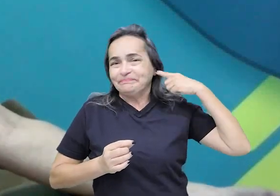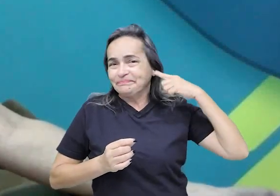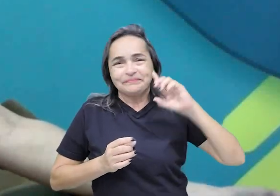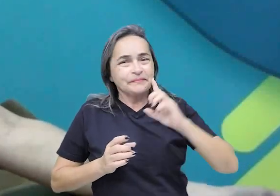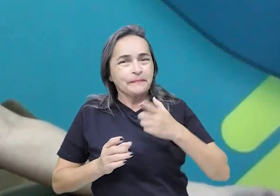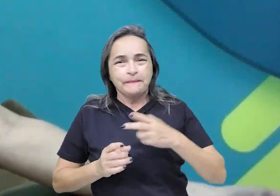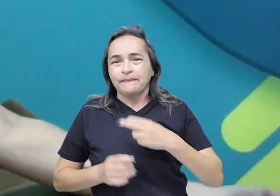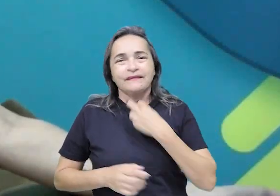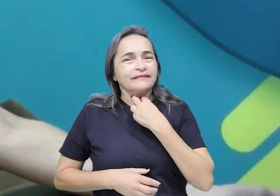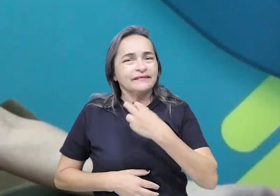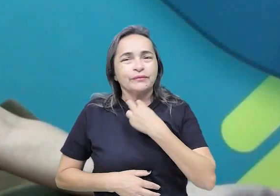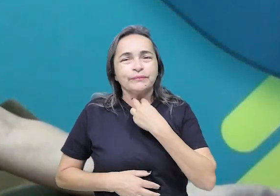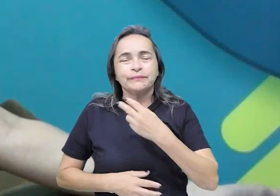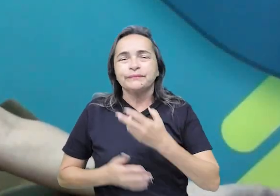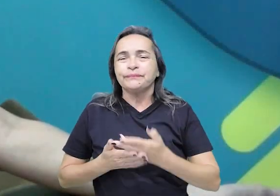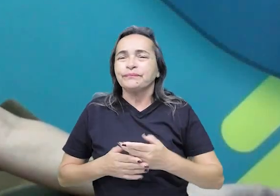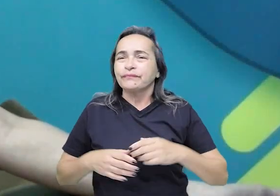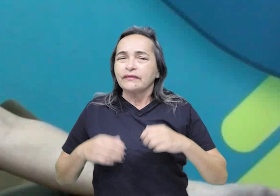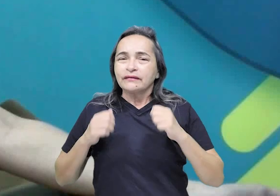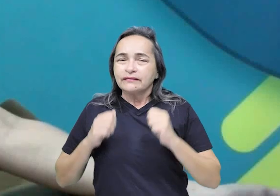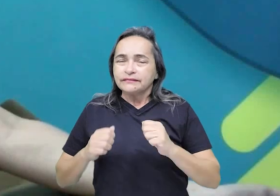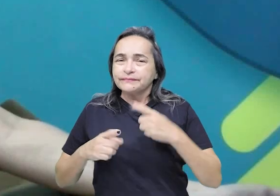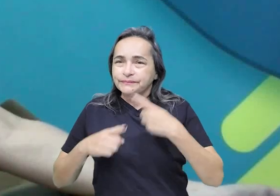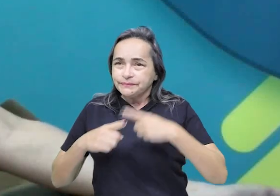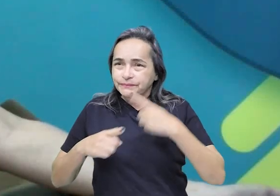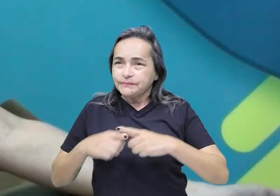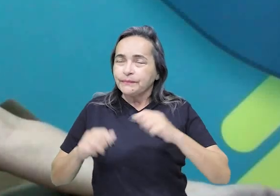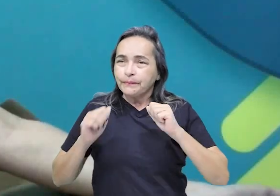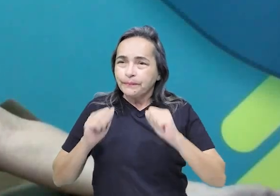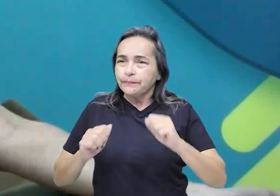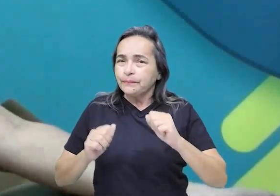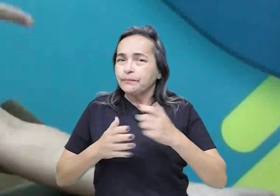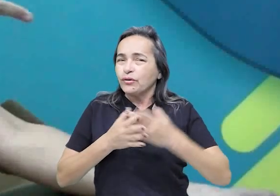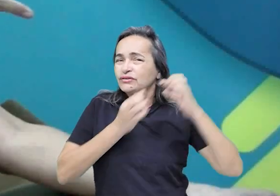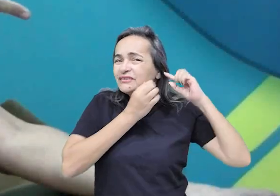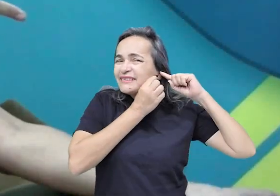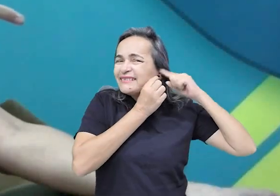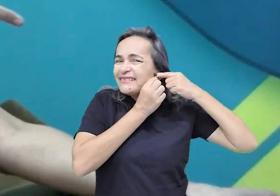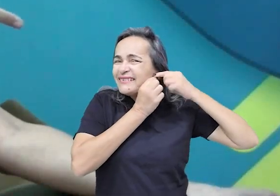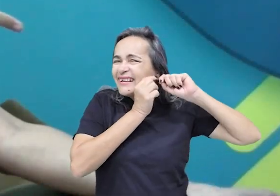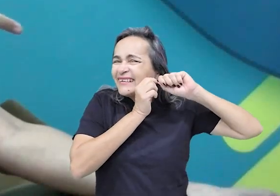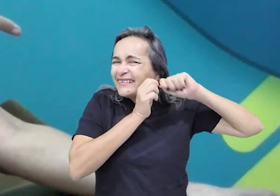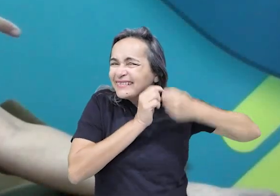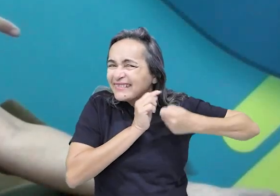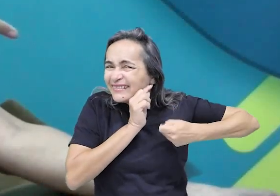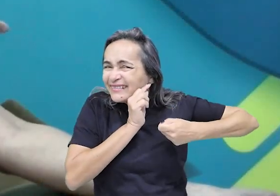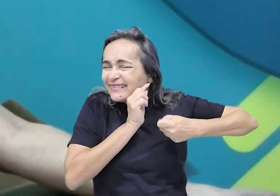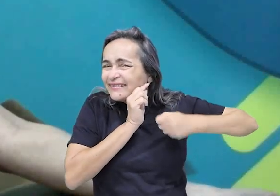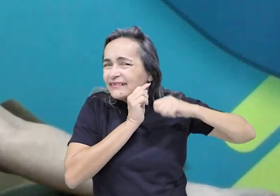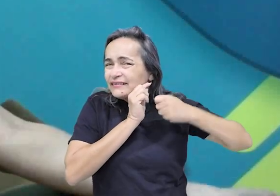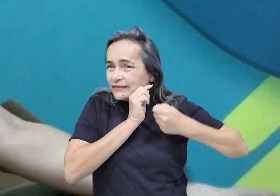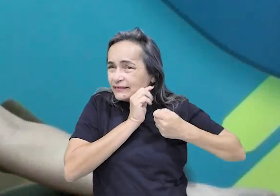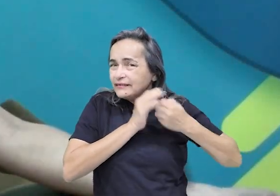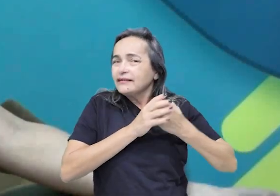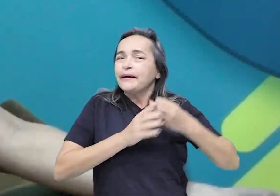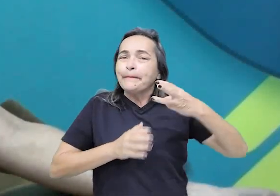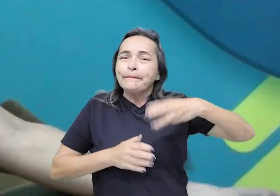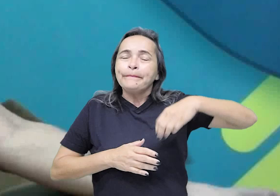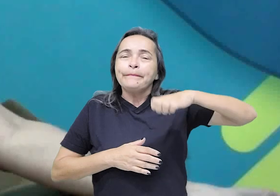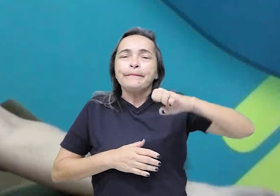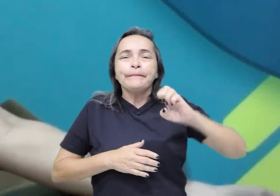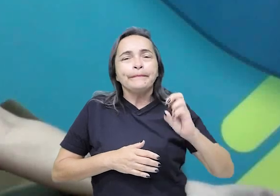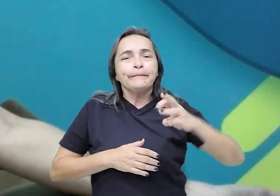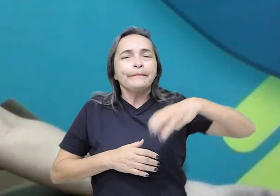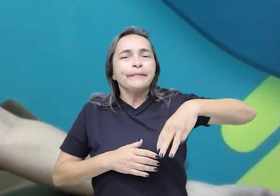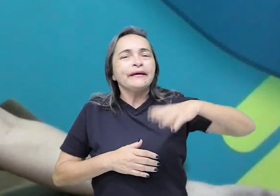Por quê? Porque a gente pode, se a gente for muito adentro, a gente pode perfurar a nossa membrana timpânica e a gente também vai